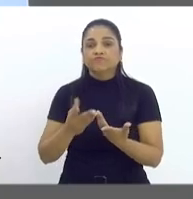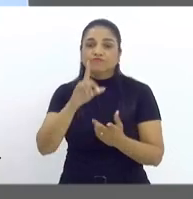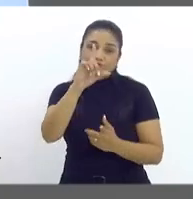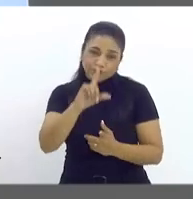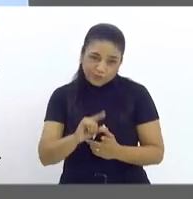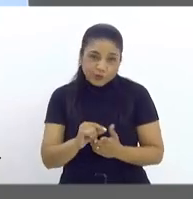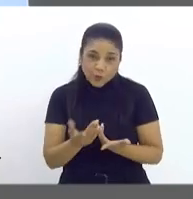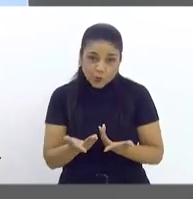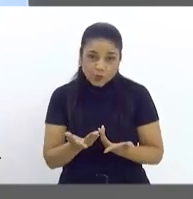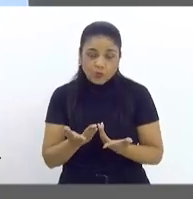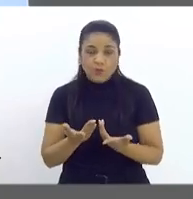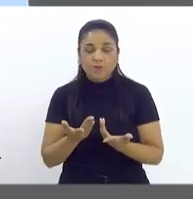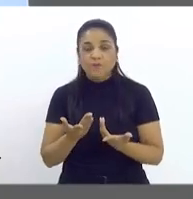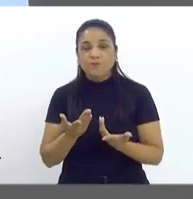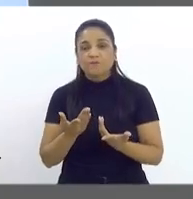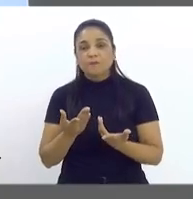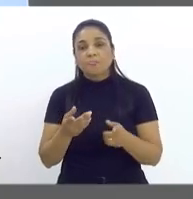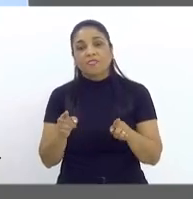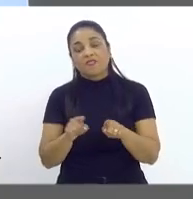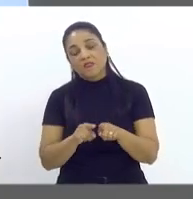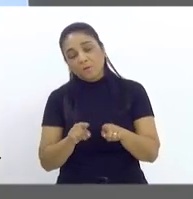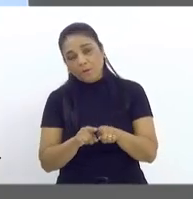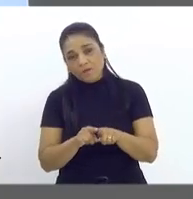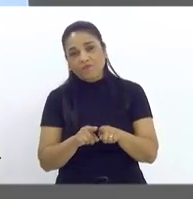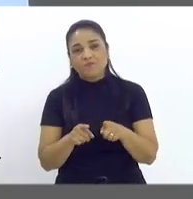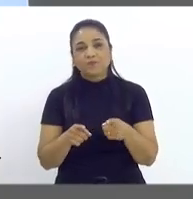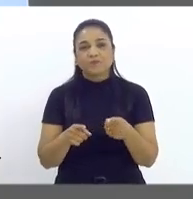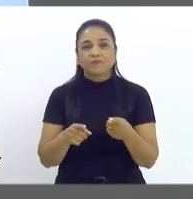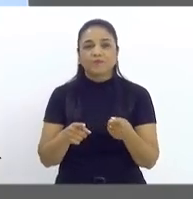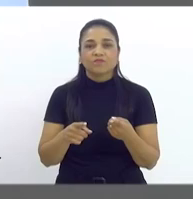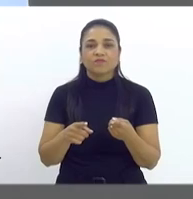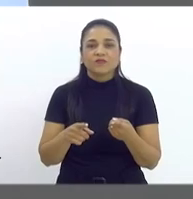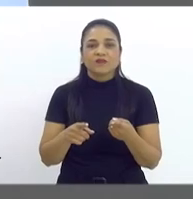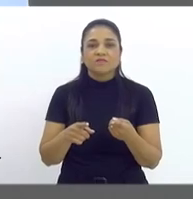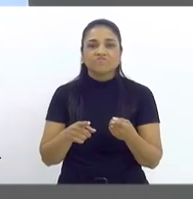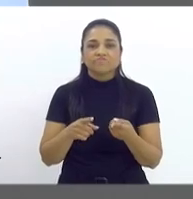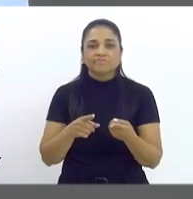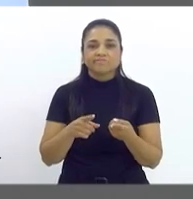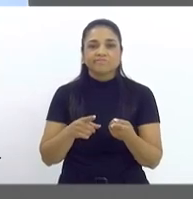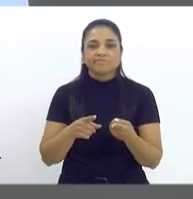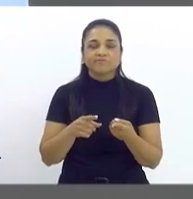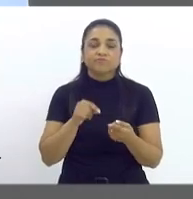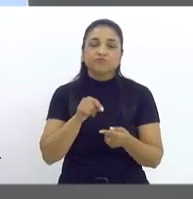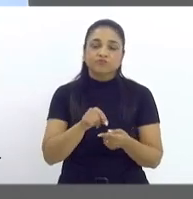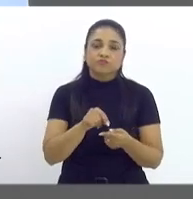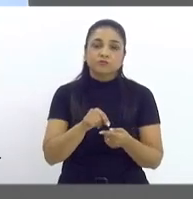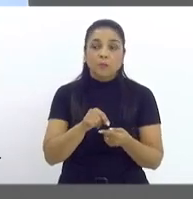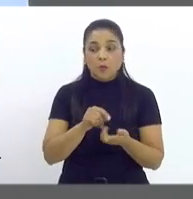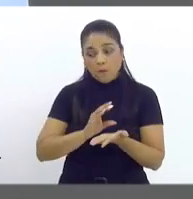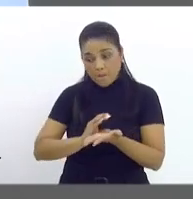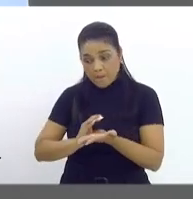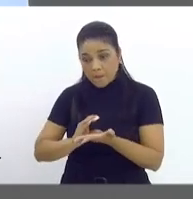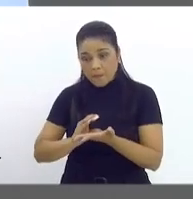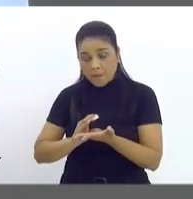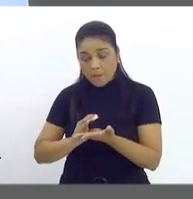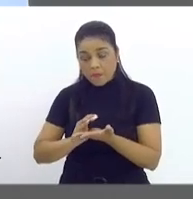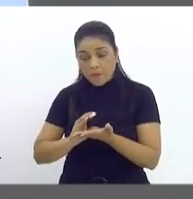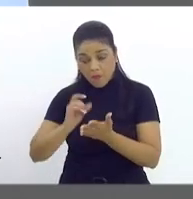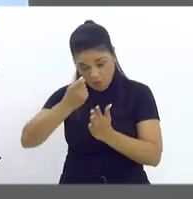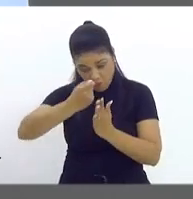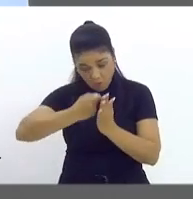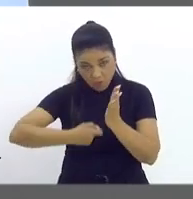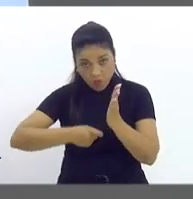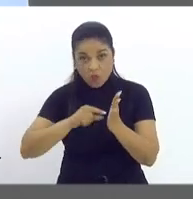reduzida, e também a questão da repassagem disso para os clientes,